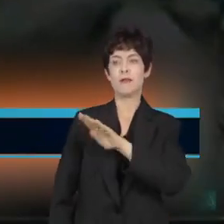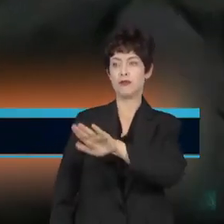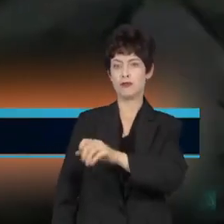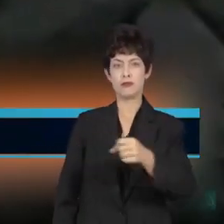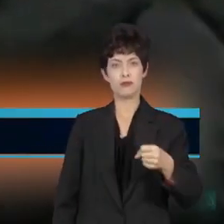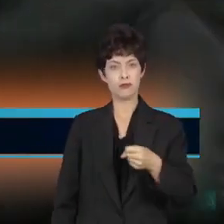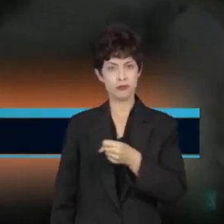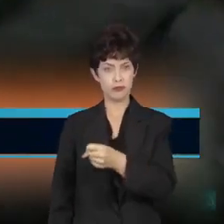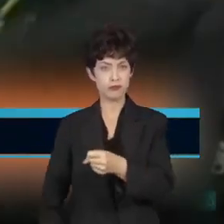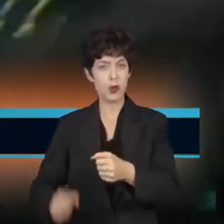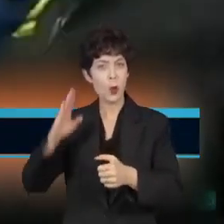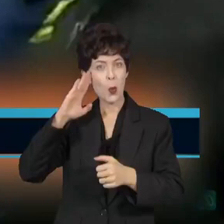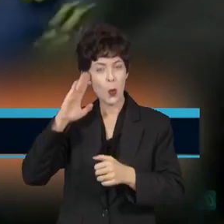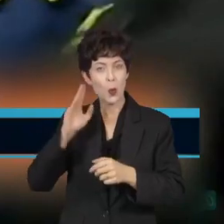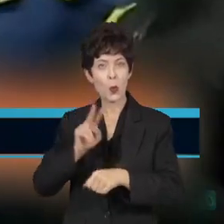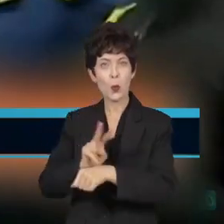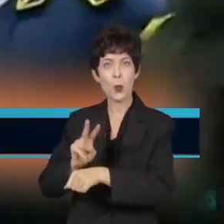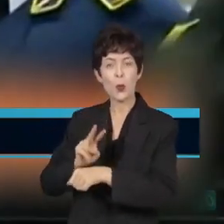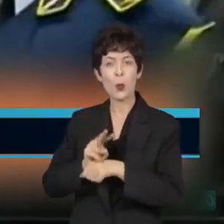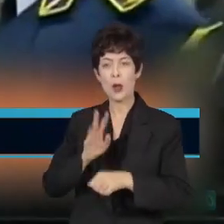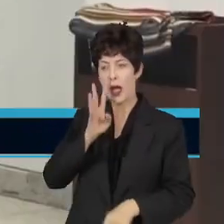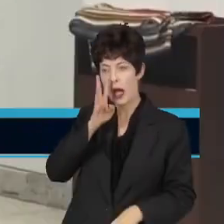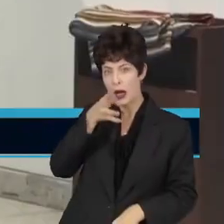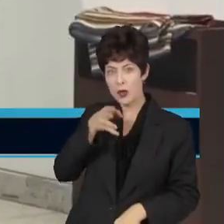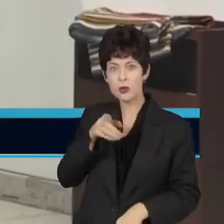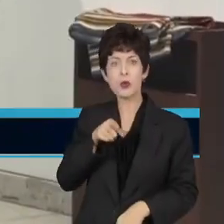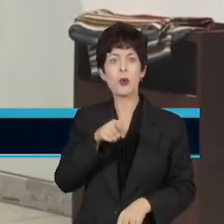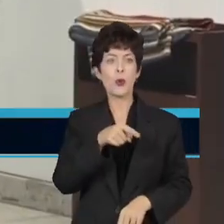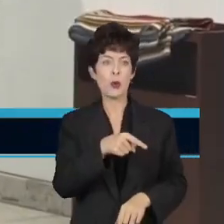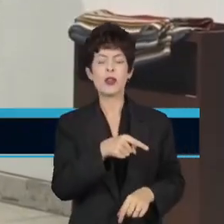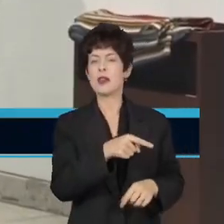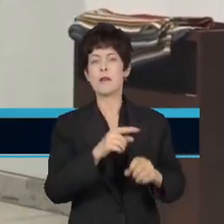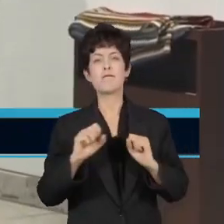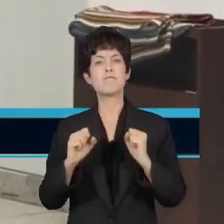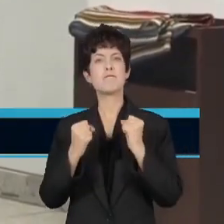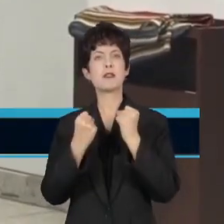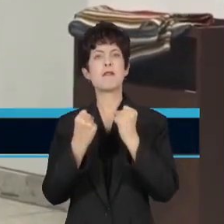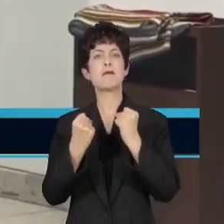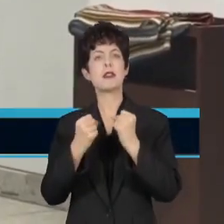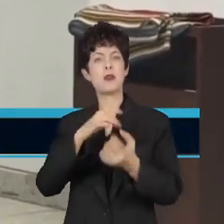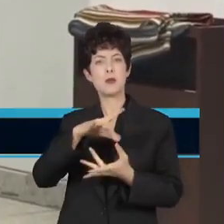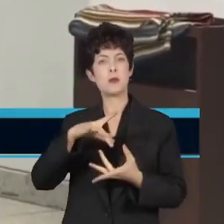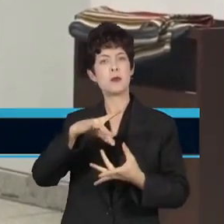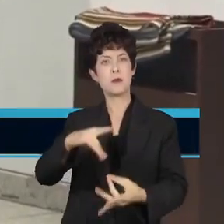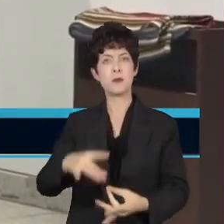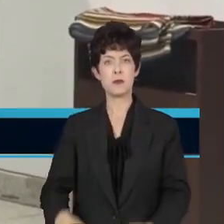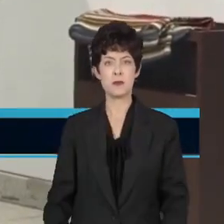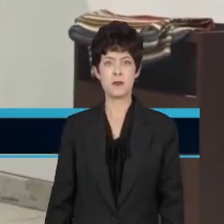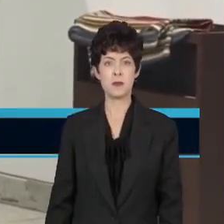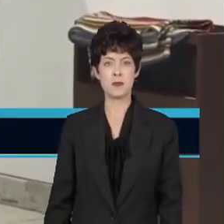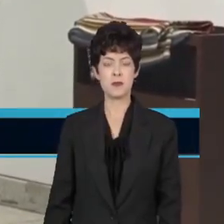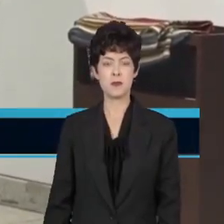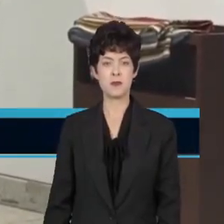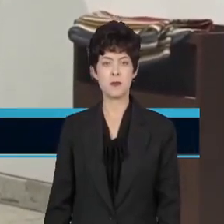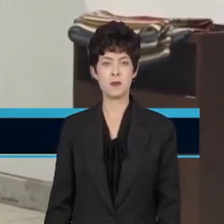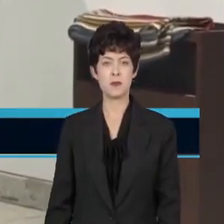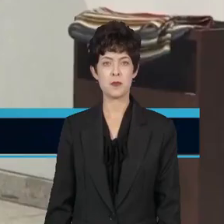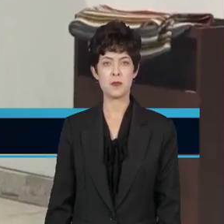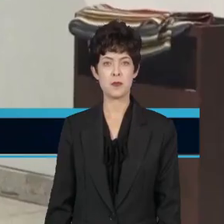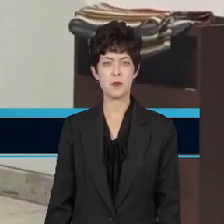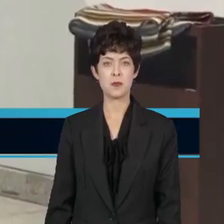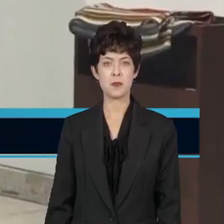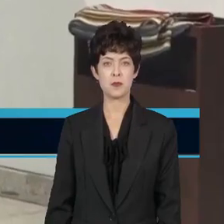Exército. Em seu discurso, acusou o comandante e defendeu a democracia. Estão atentando contra a